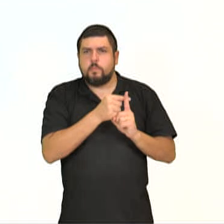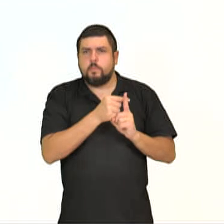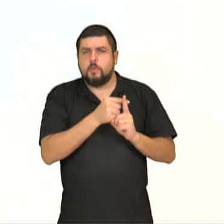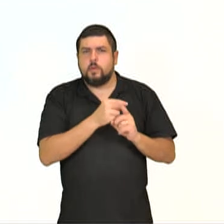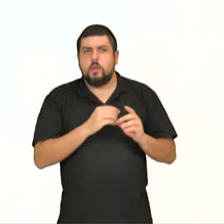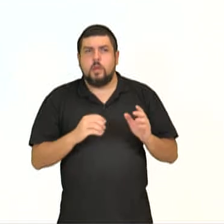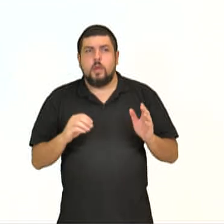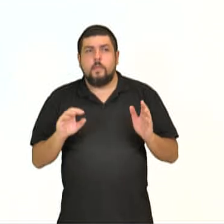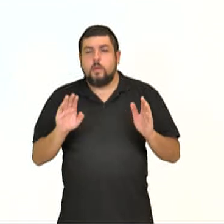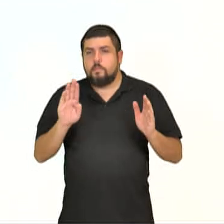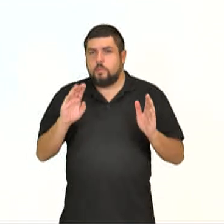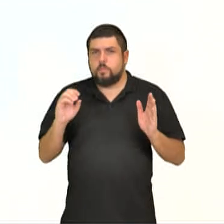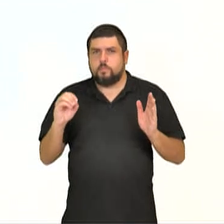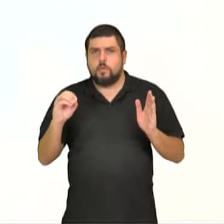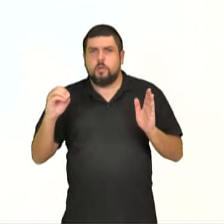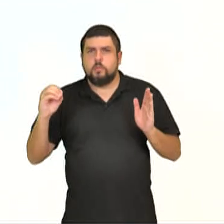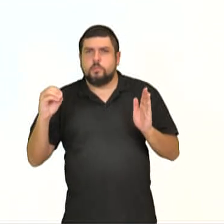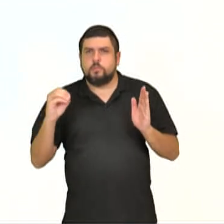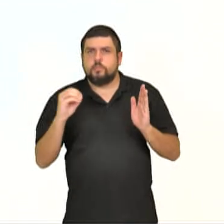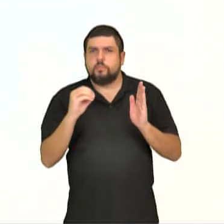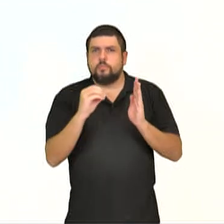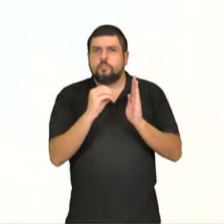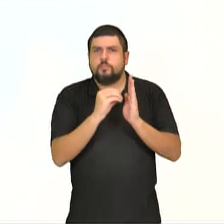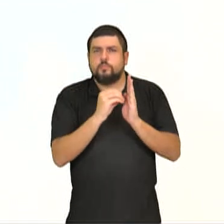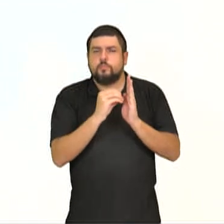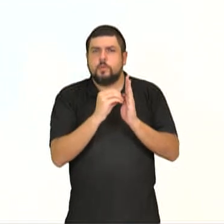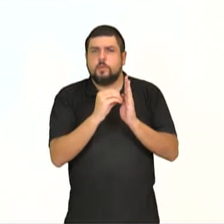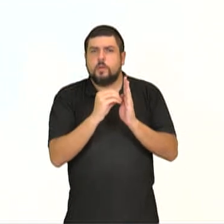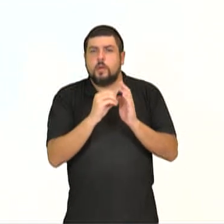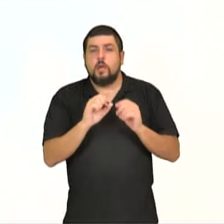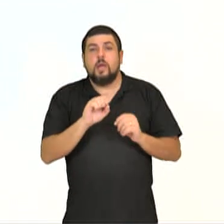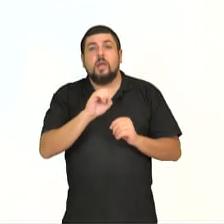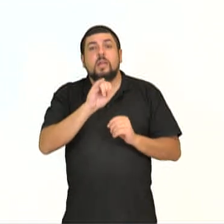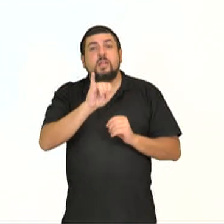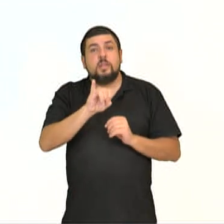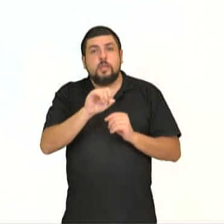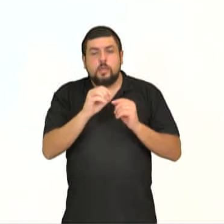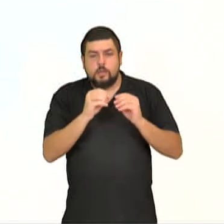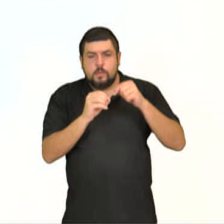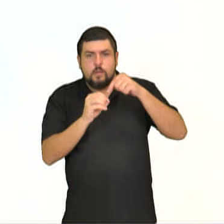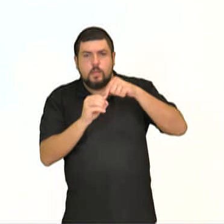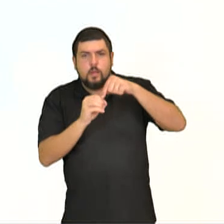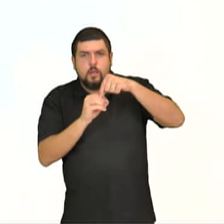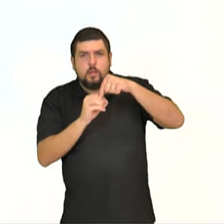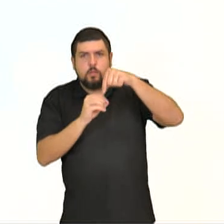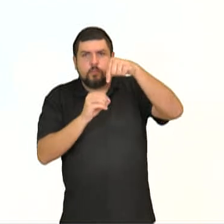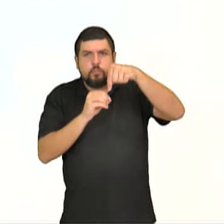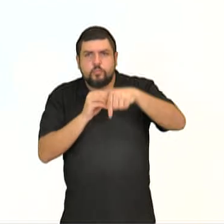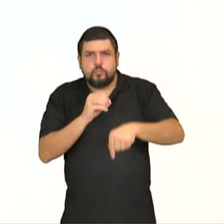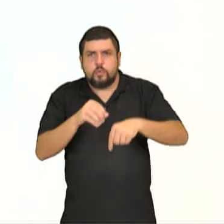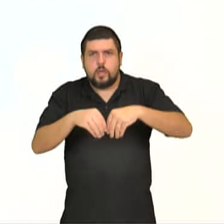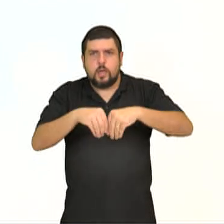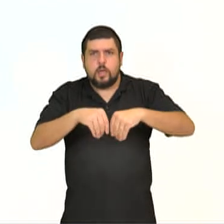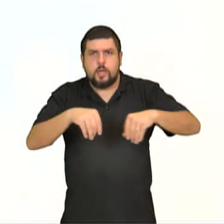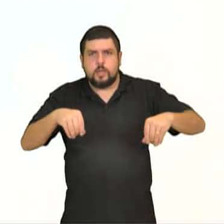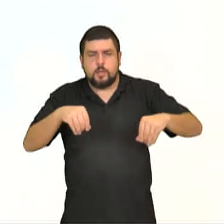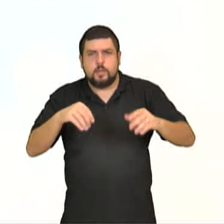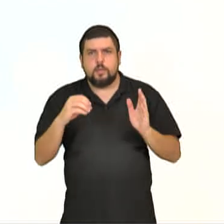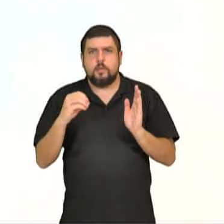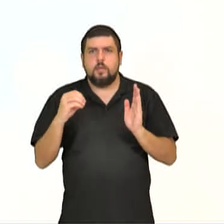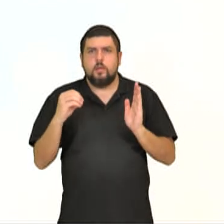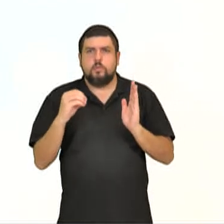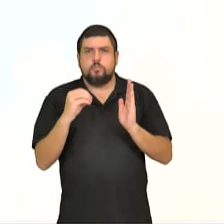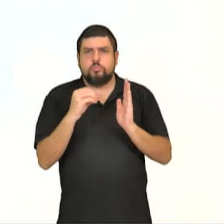corpo B. Essa polarização, se eu estiver ligado no terra, vai neutralizar uma das extremidades do corpo que está ligado no